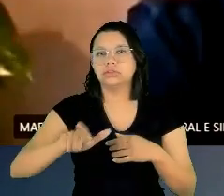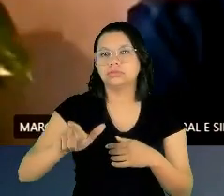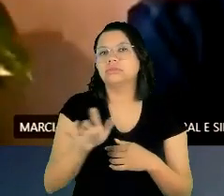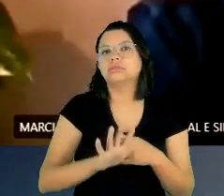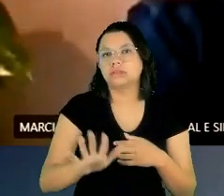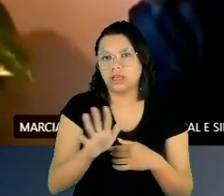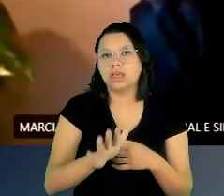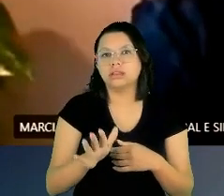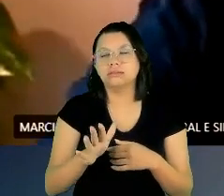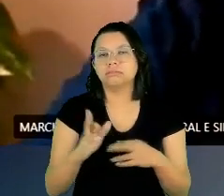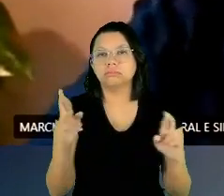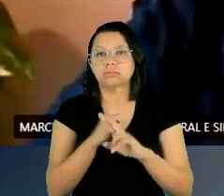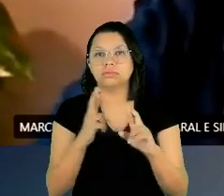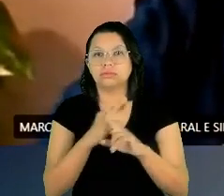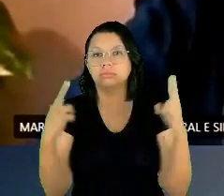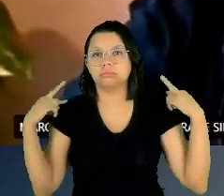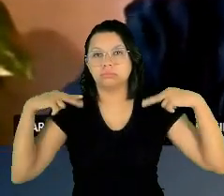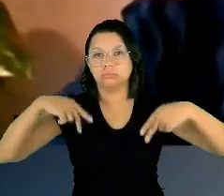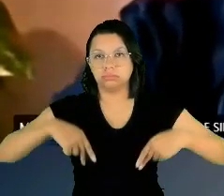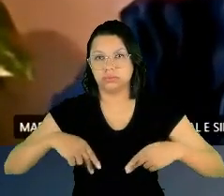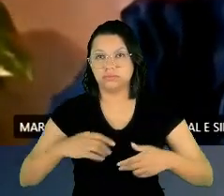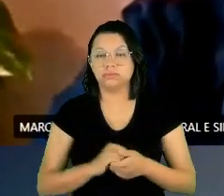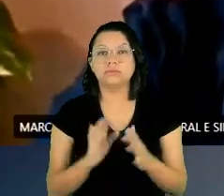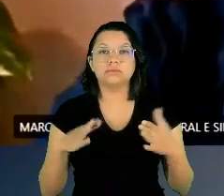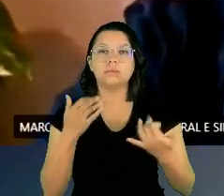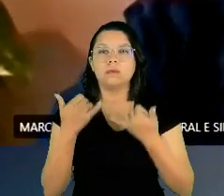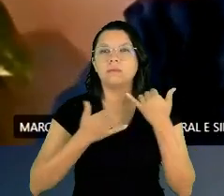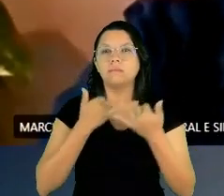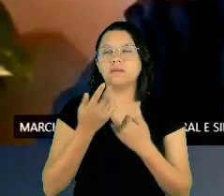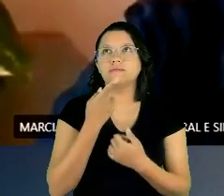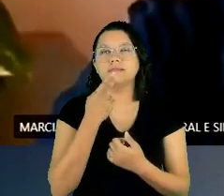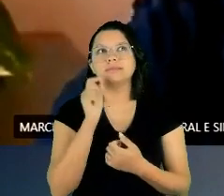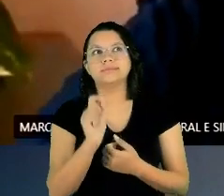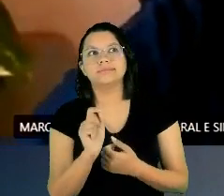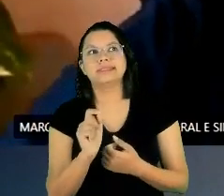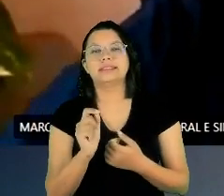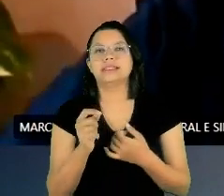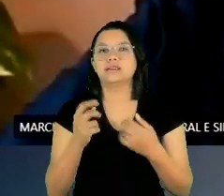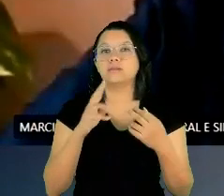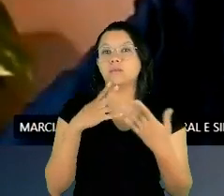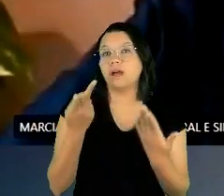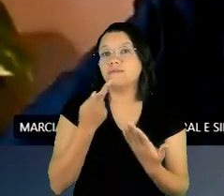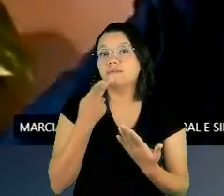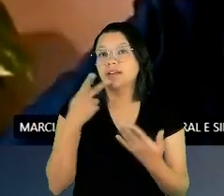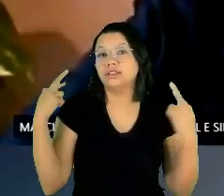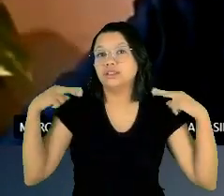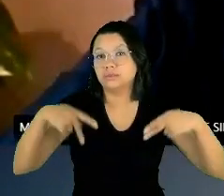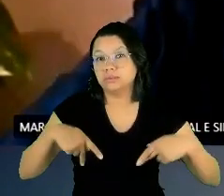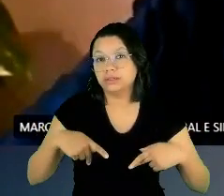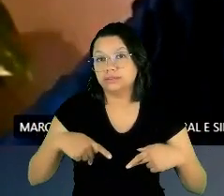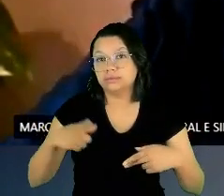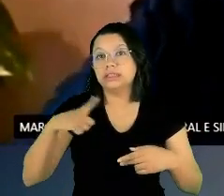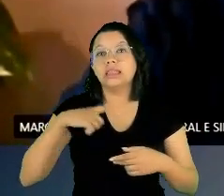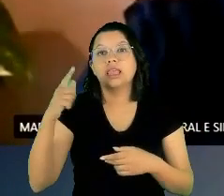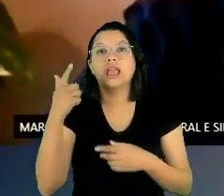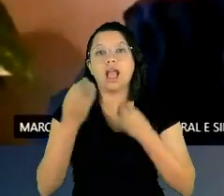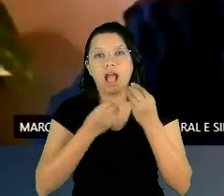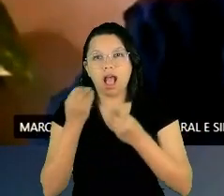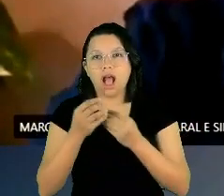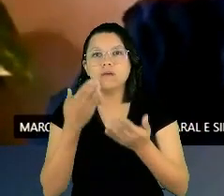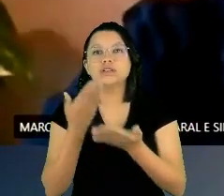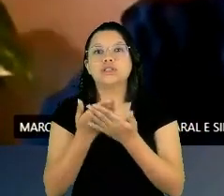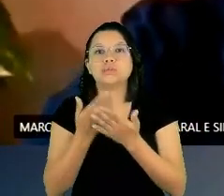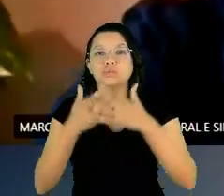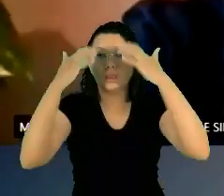do saber que envolve o ser humano, né? Então eu brinco que quando a gente fala de ser humano, dá para estudar